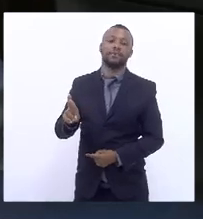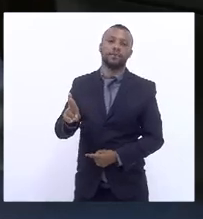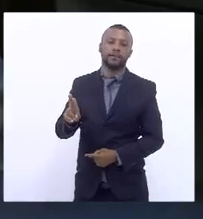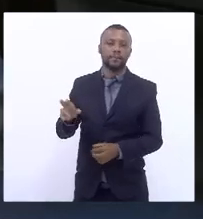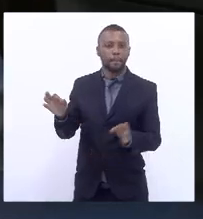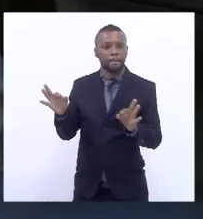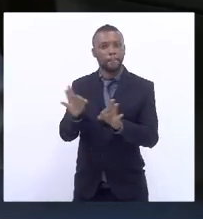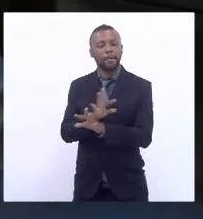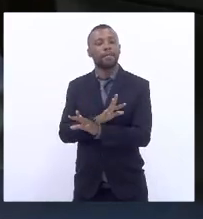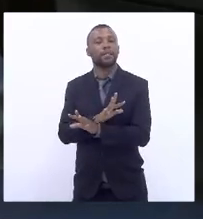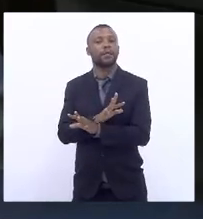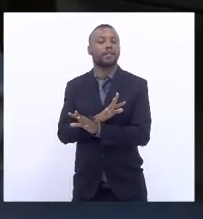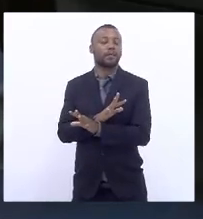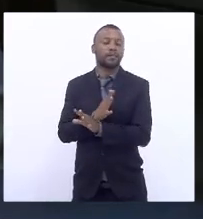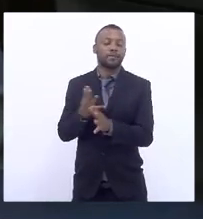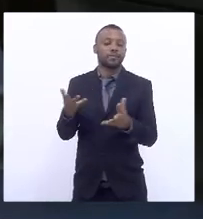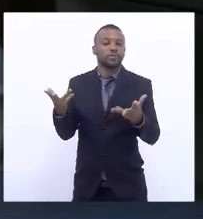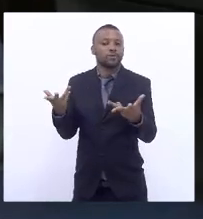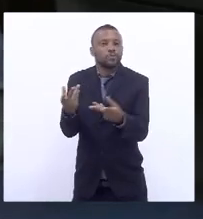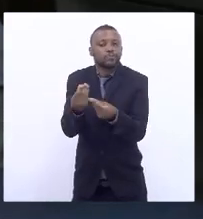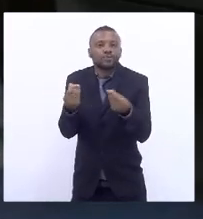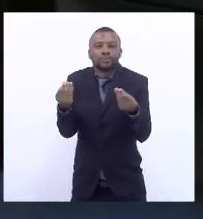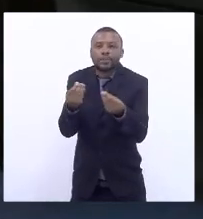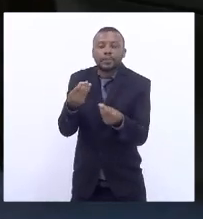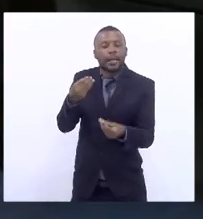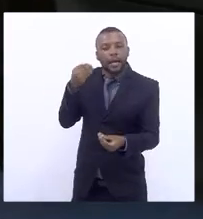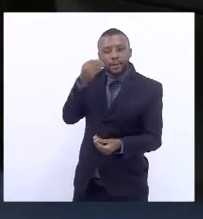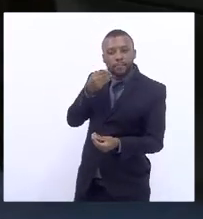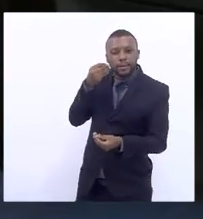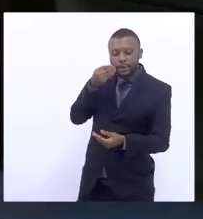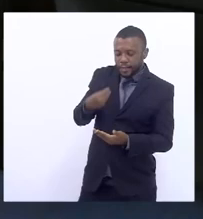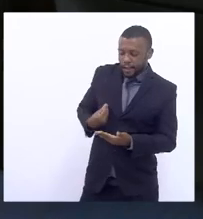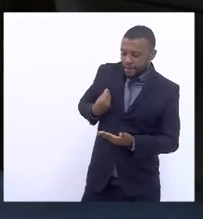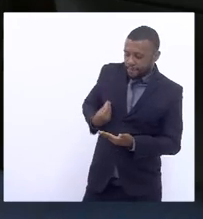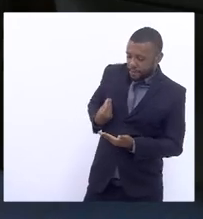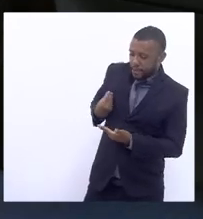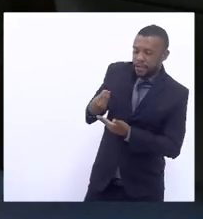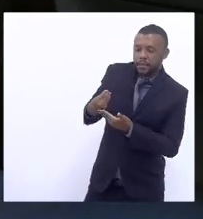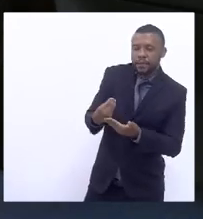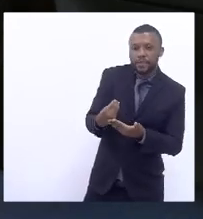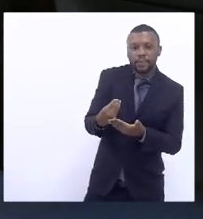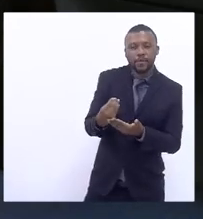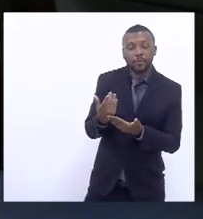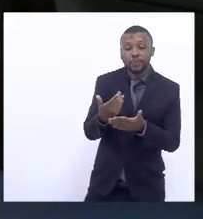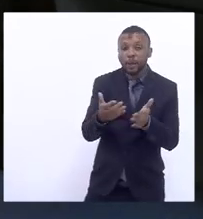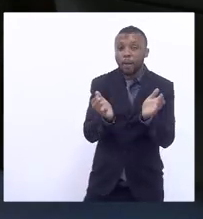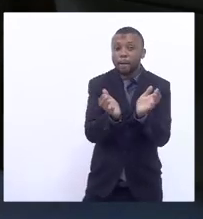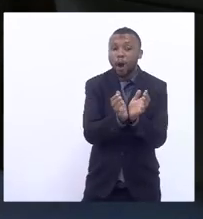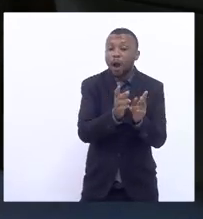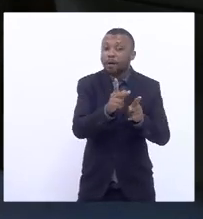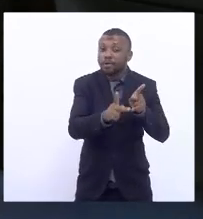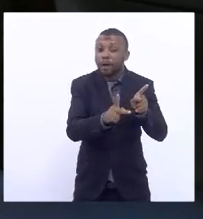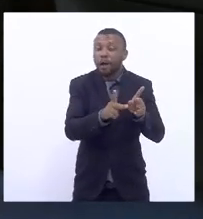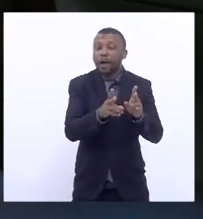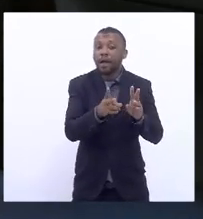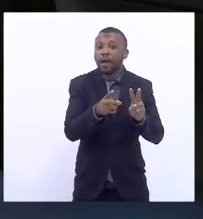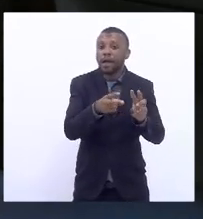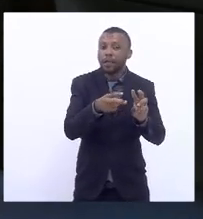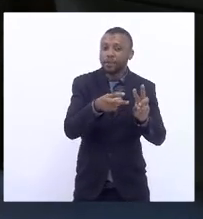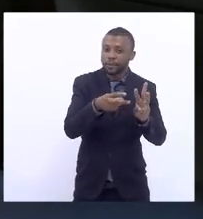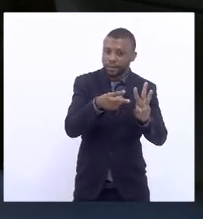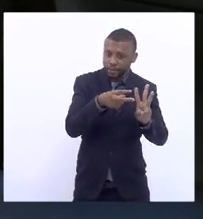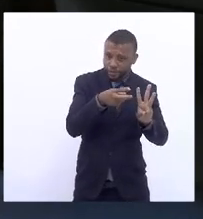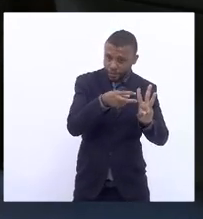viver integral, saborear a vida. Os indígenas, os afro-brasileiros, temos